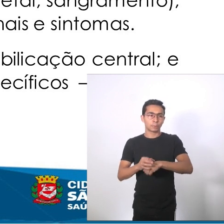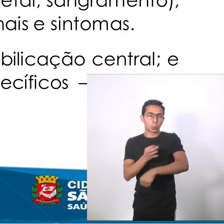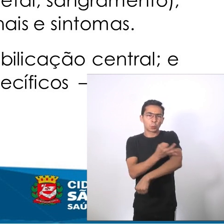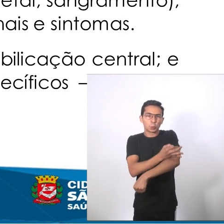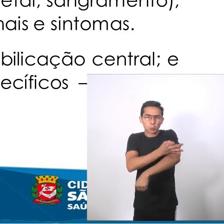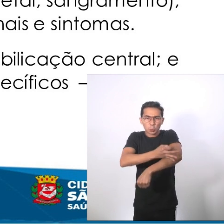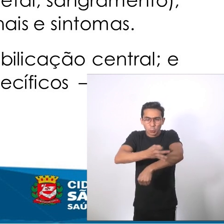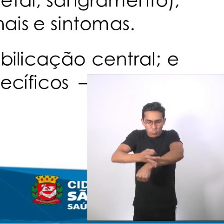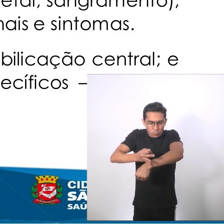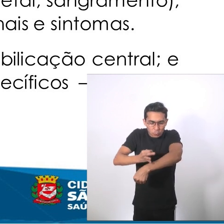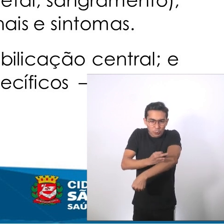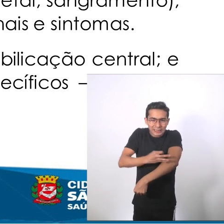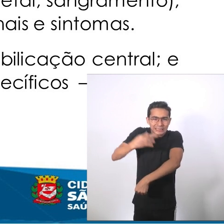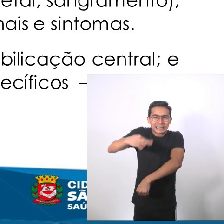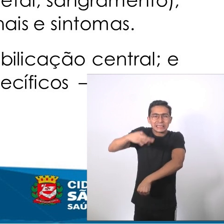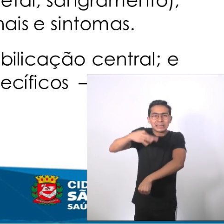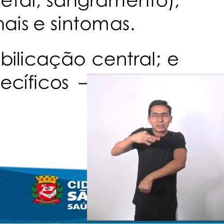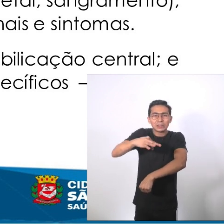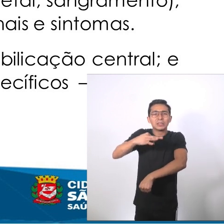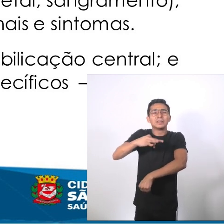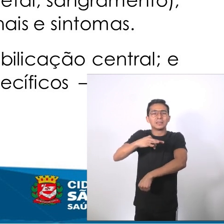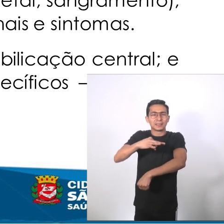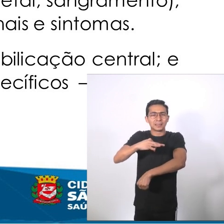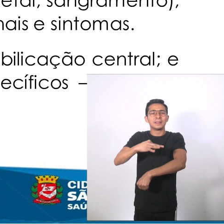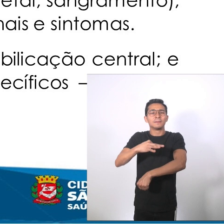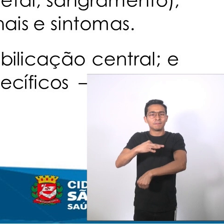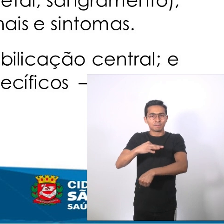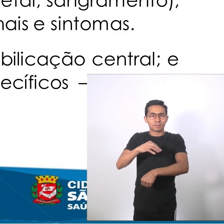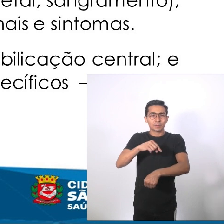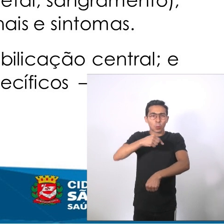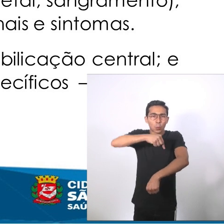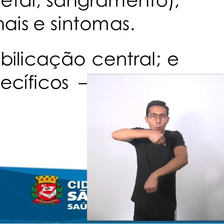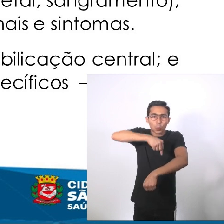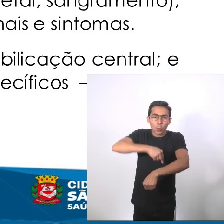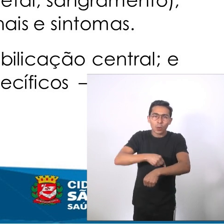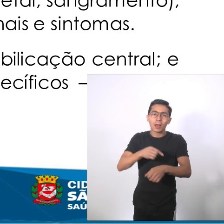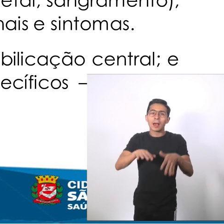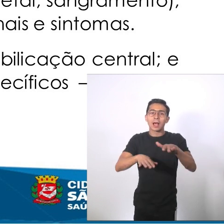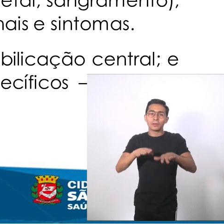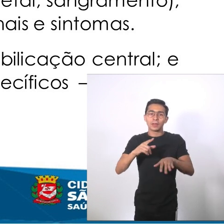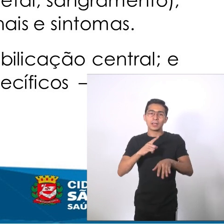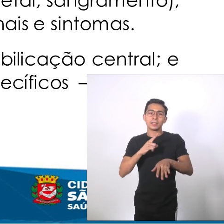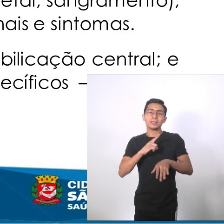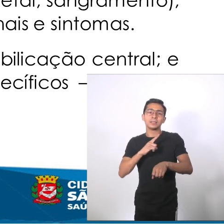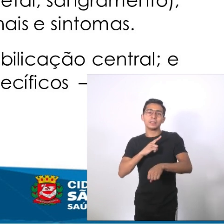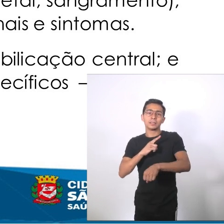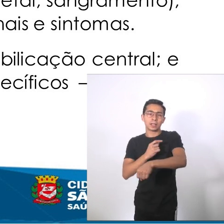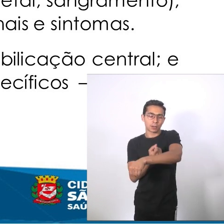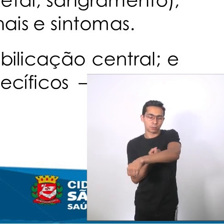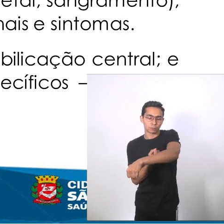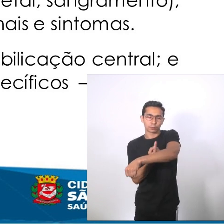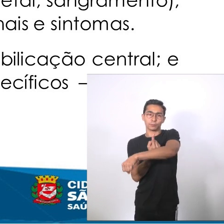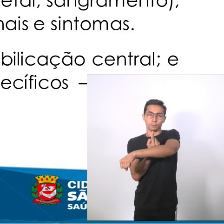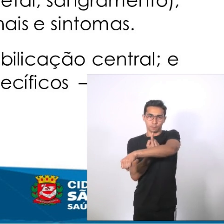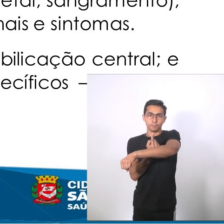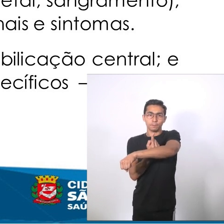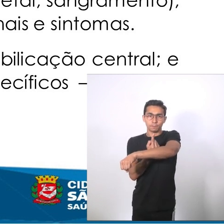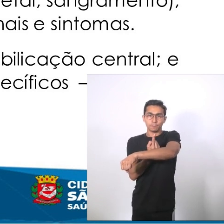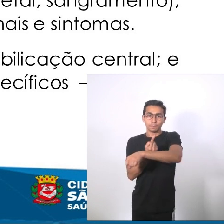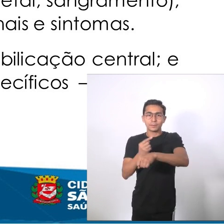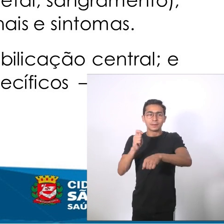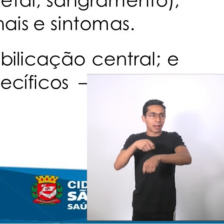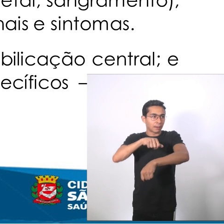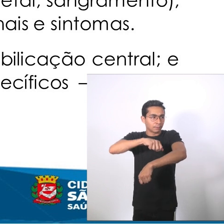profundas, bem circunscritas, muitas vezes com umbilicação central e progressão da lesão através de